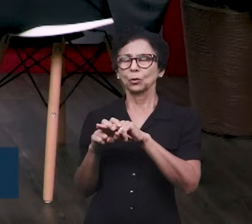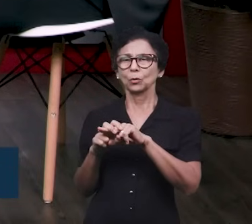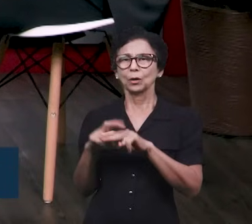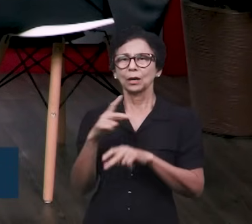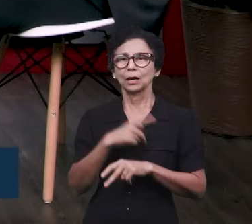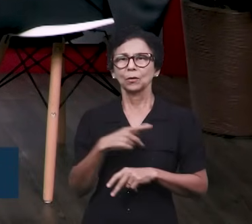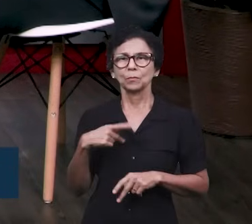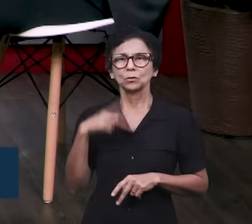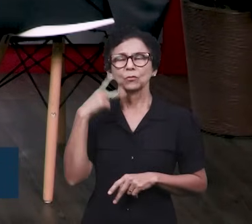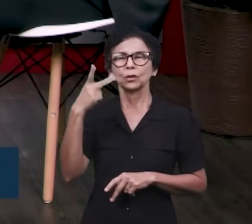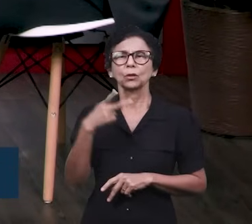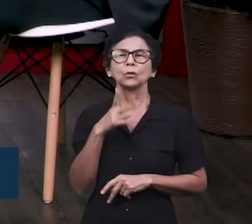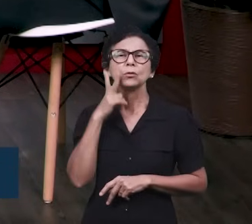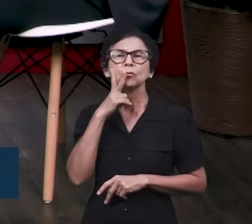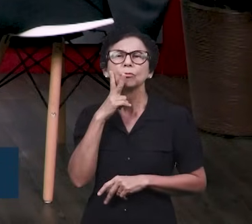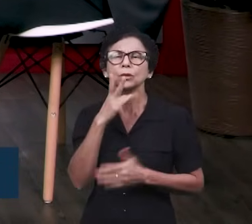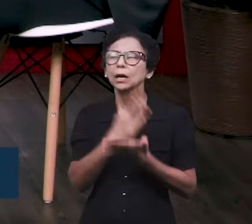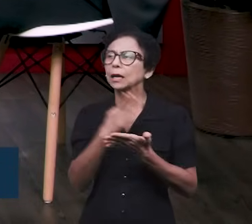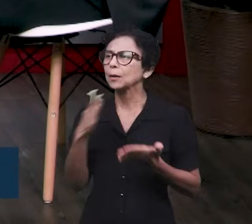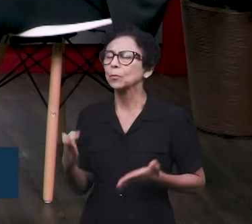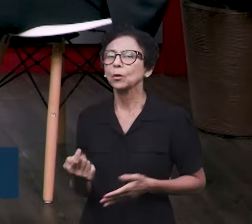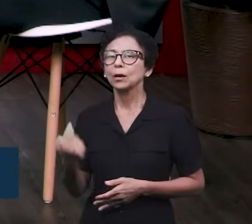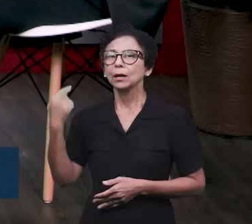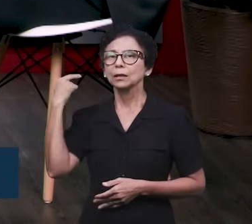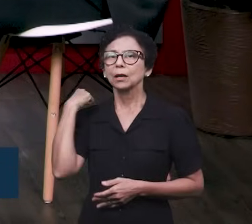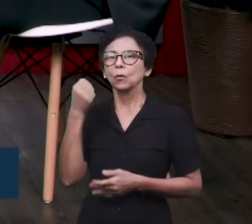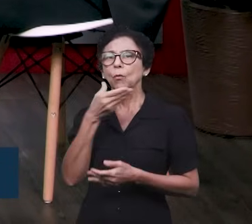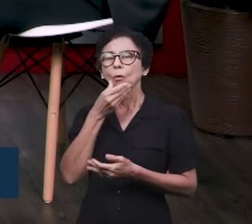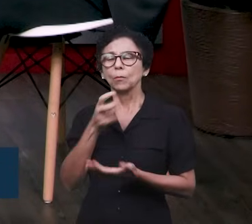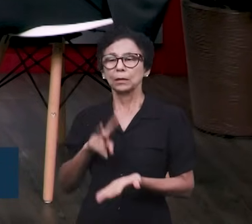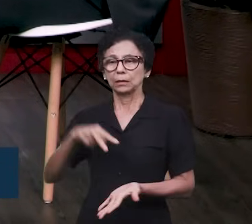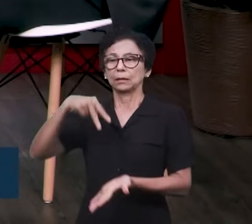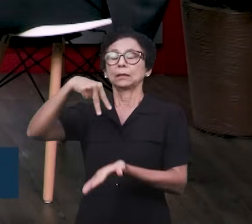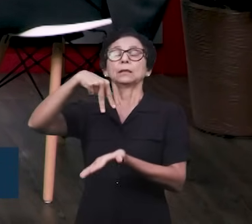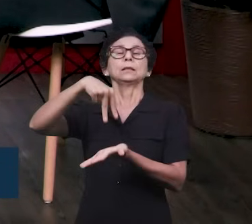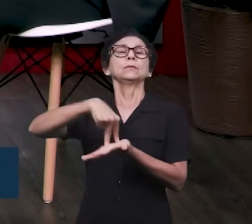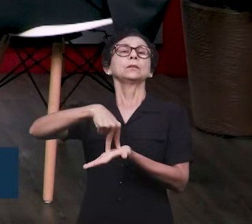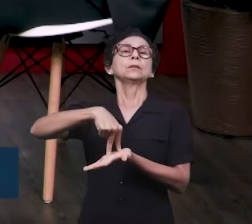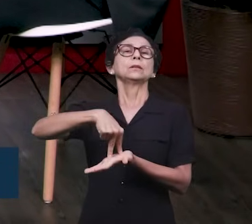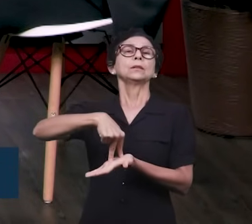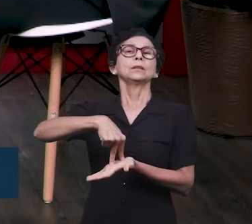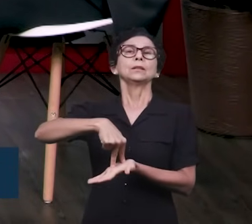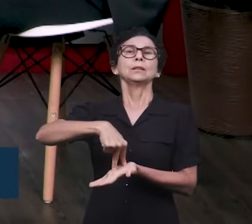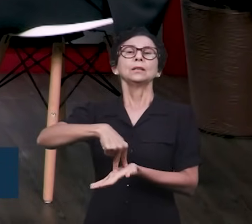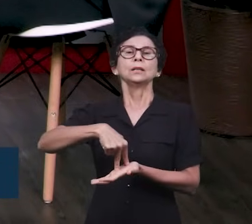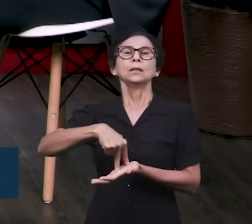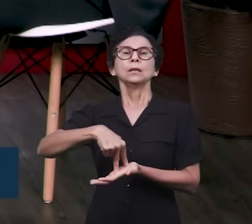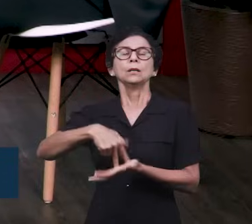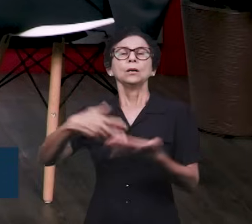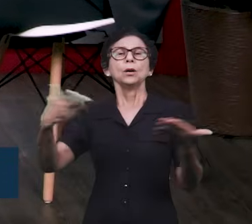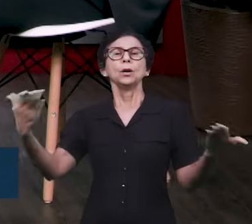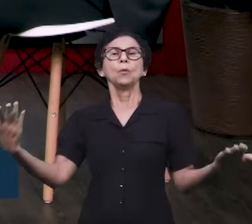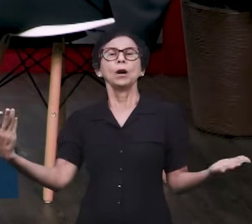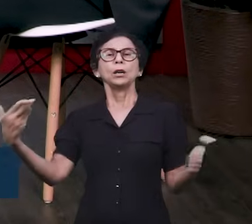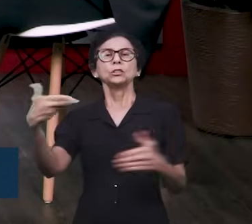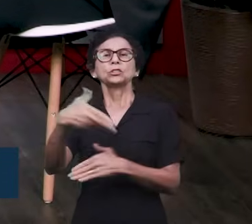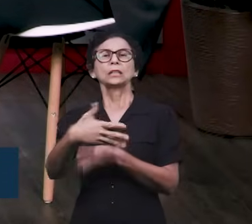esse cidadão levanta e diz, quando, mano? Eu cheguei agora e o vinho acabou?